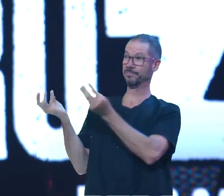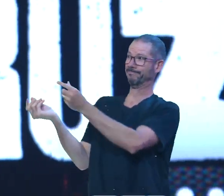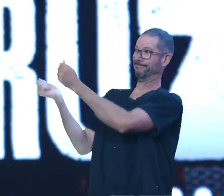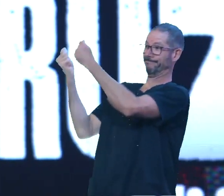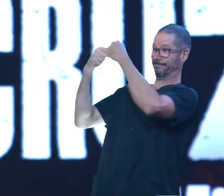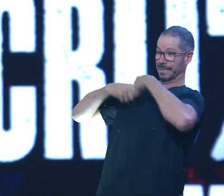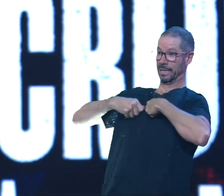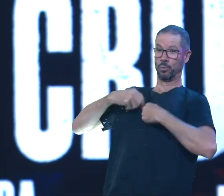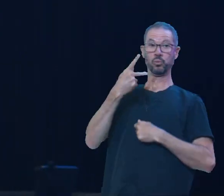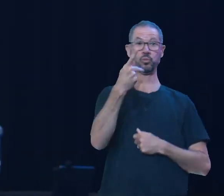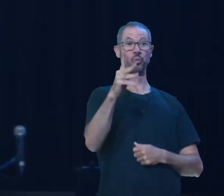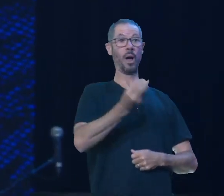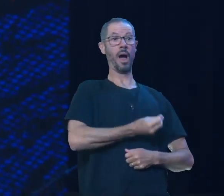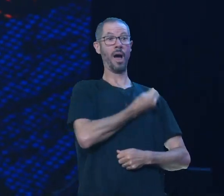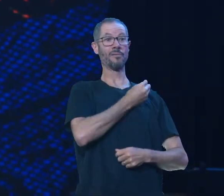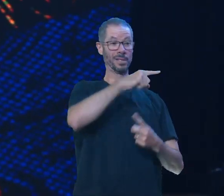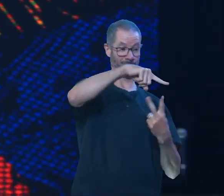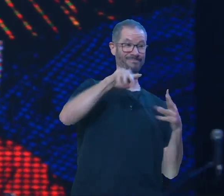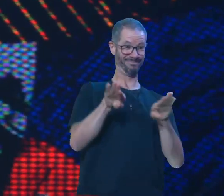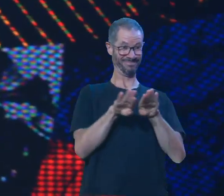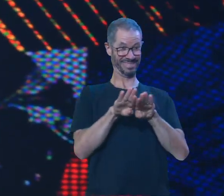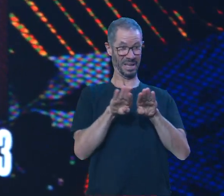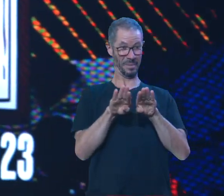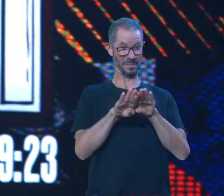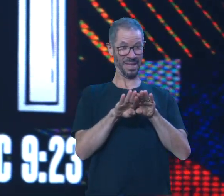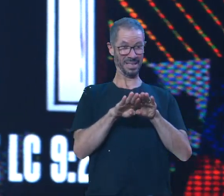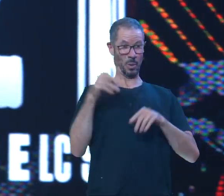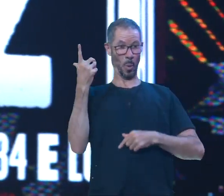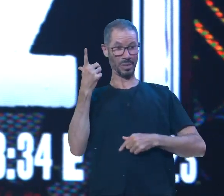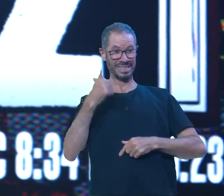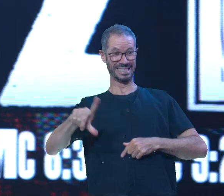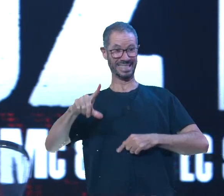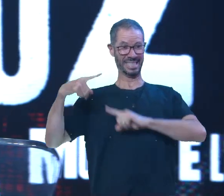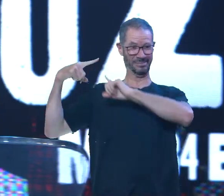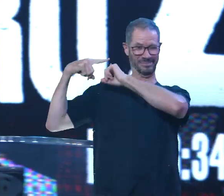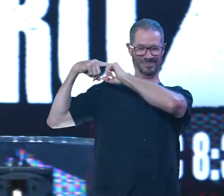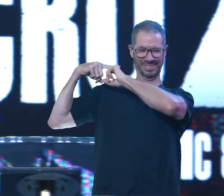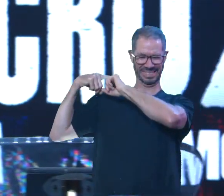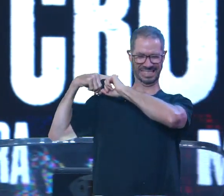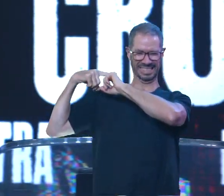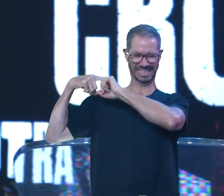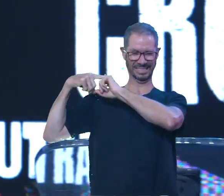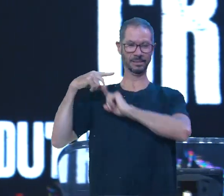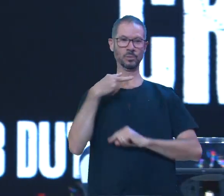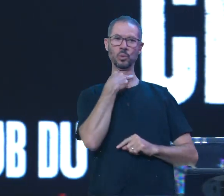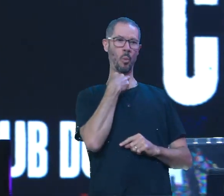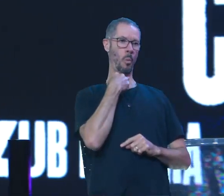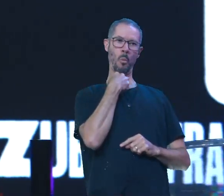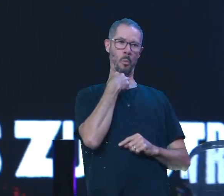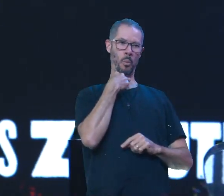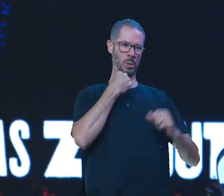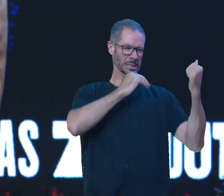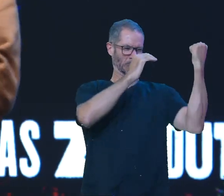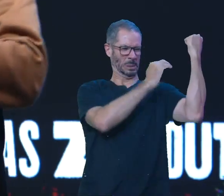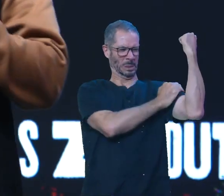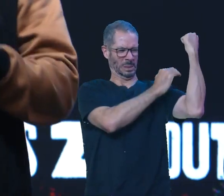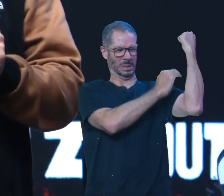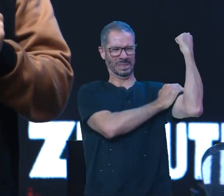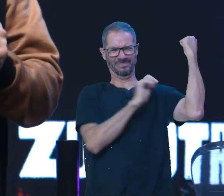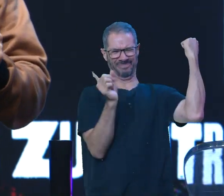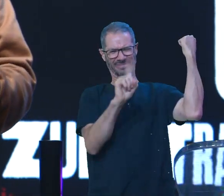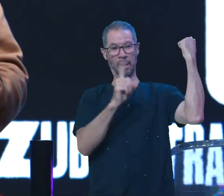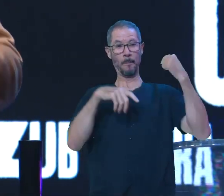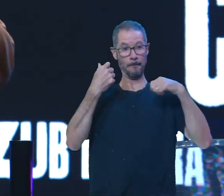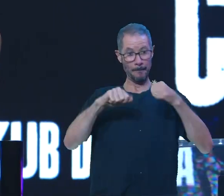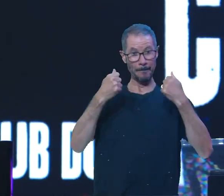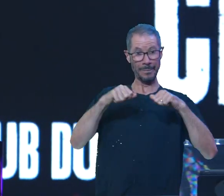e sobre a tua vida, para que você consiga carregá-la, você não pode carregar na força do braço. Você